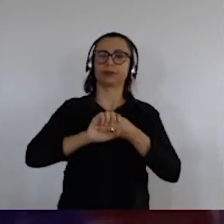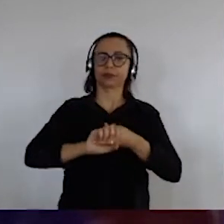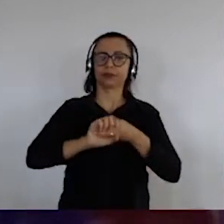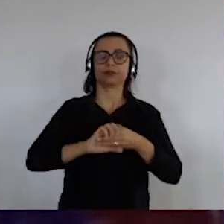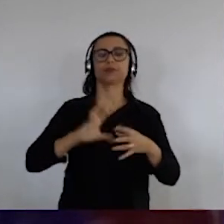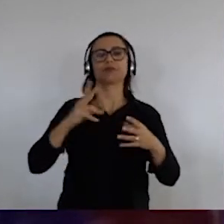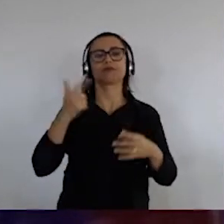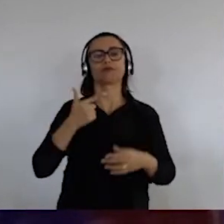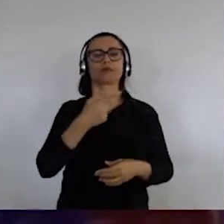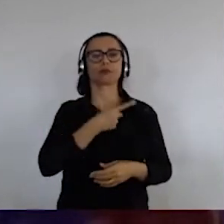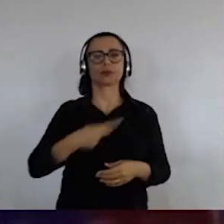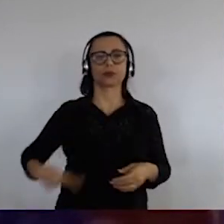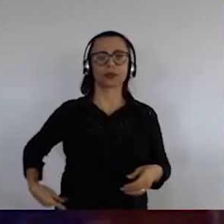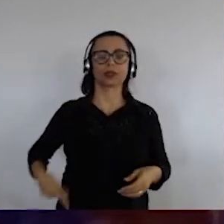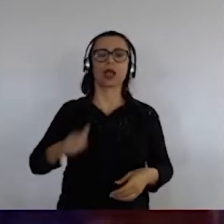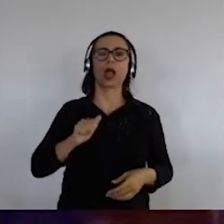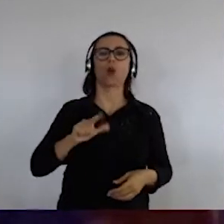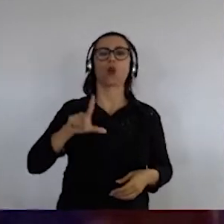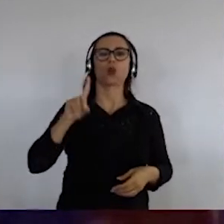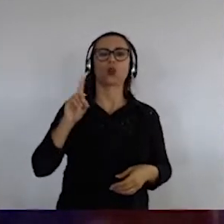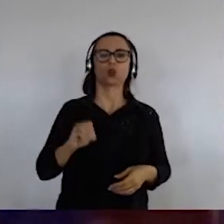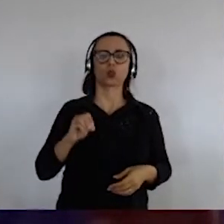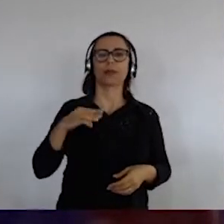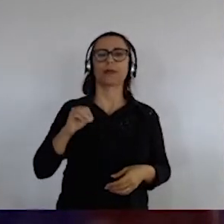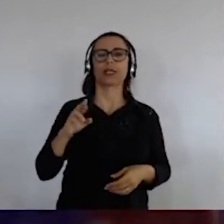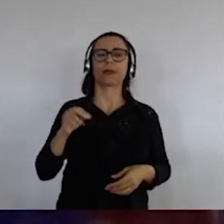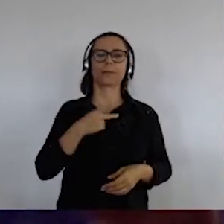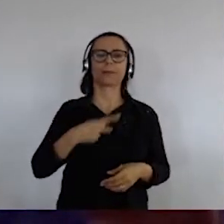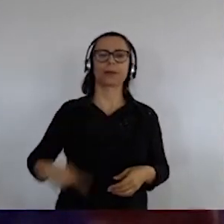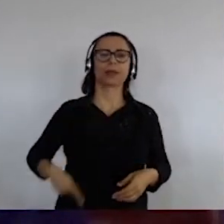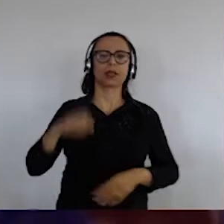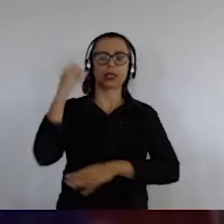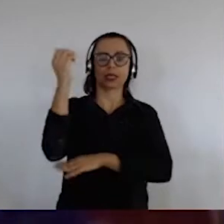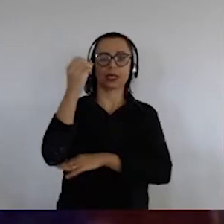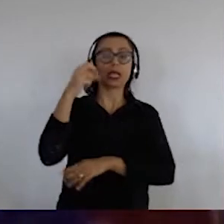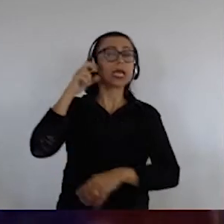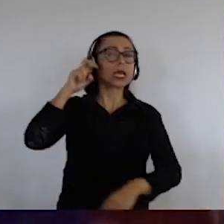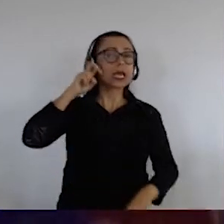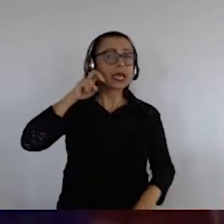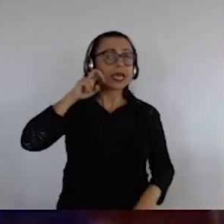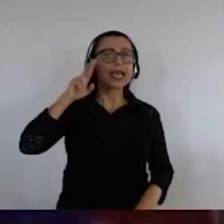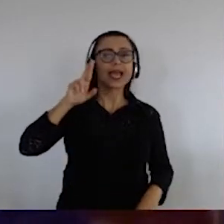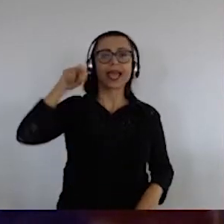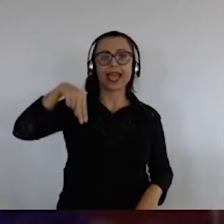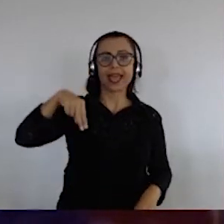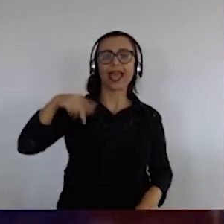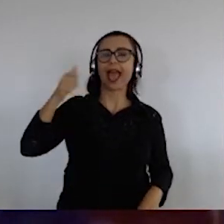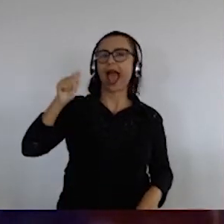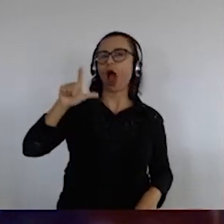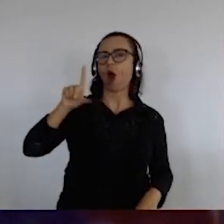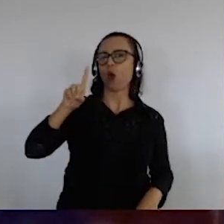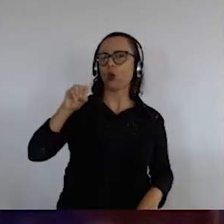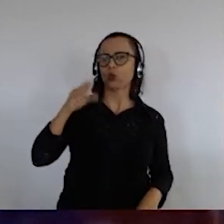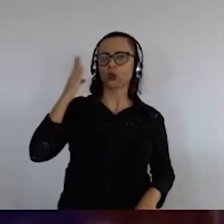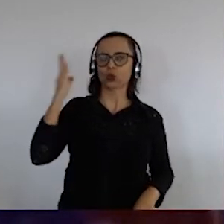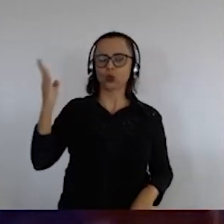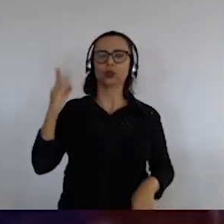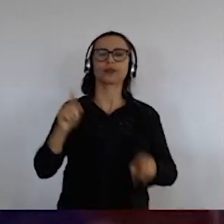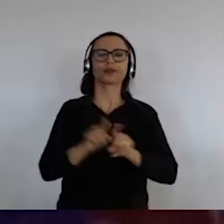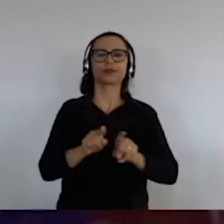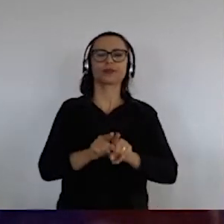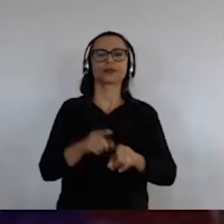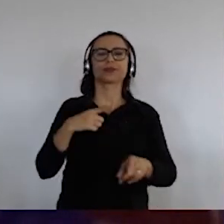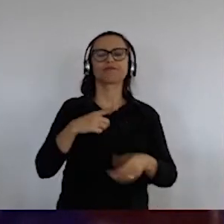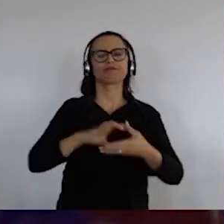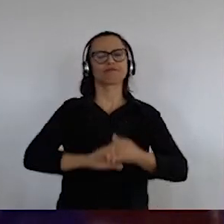querido presidente Aldo Medeiros, presidente da OAB do Rio Grande do Norte, na pessoa do Aldo, transmitir um